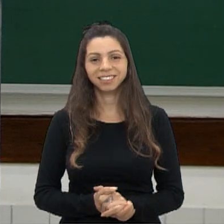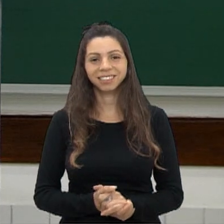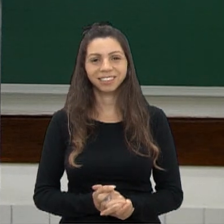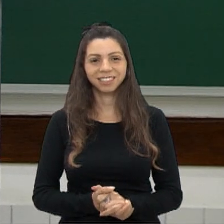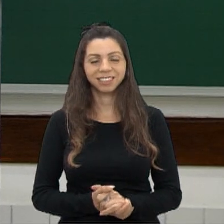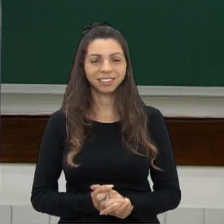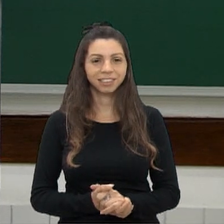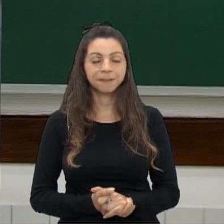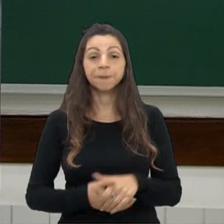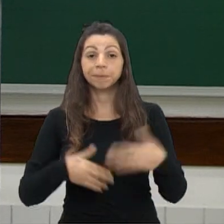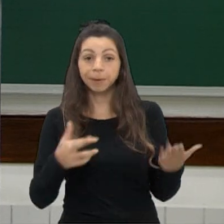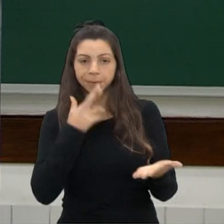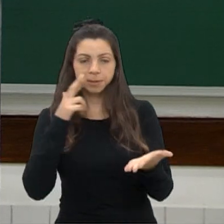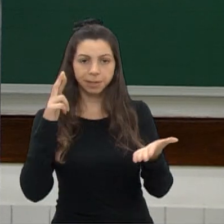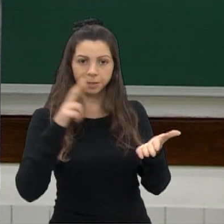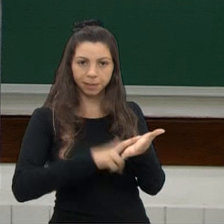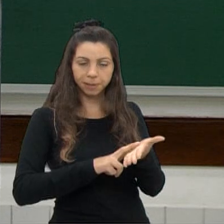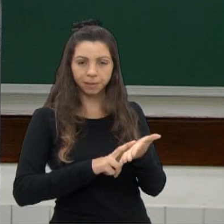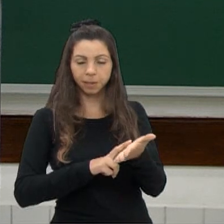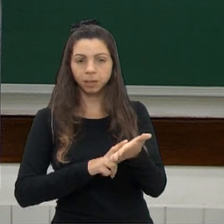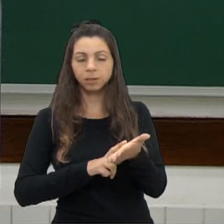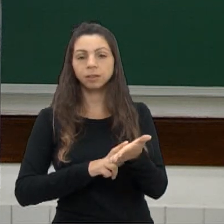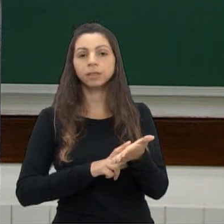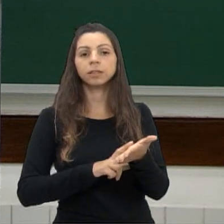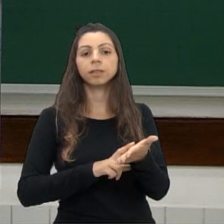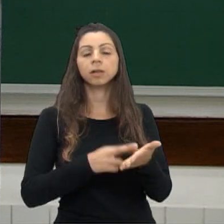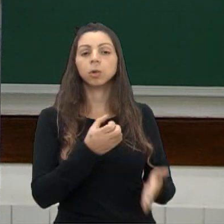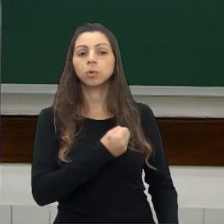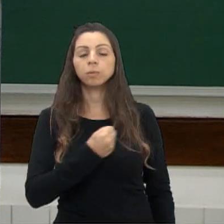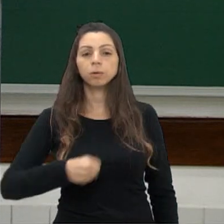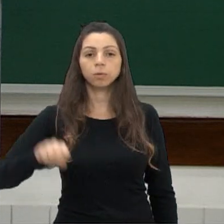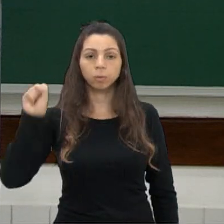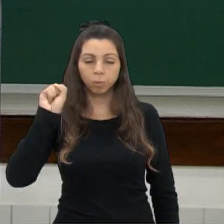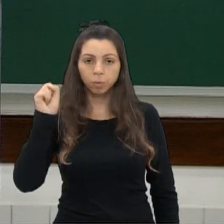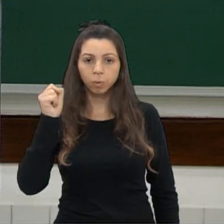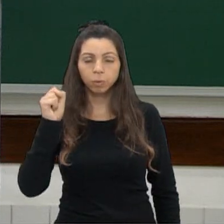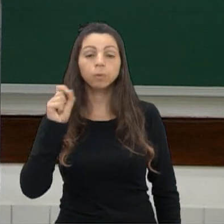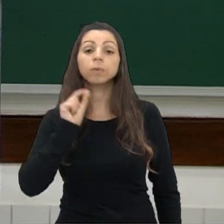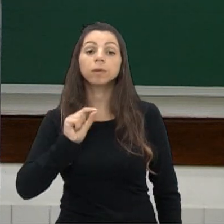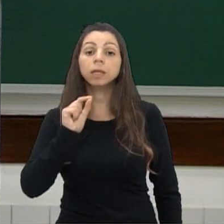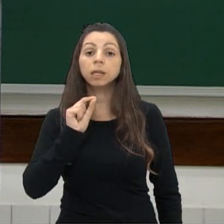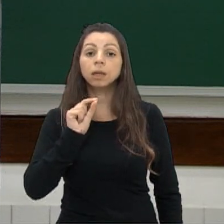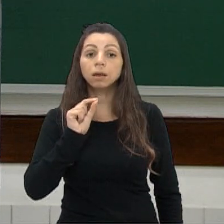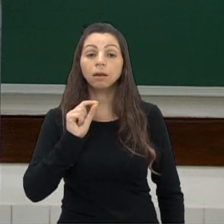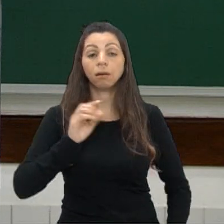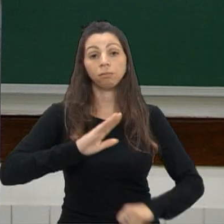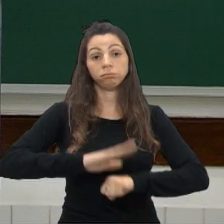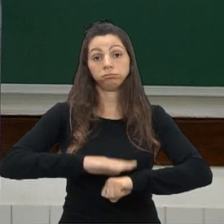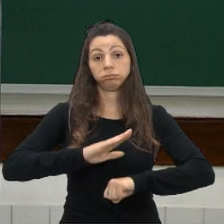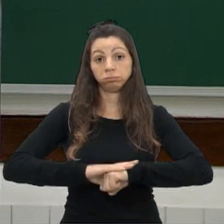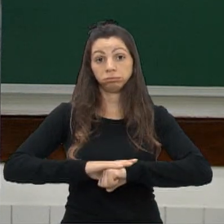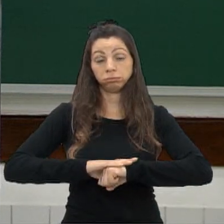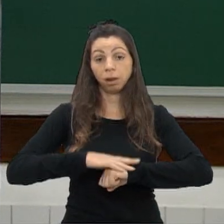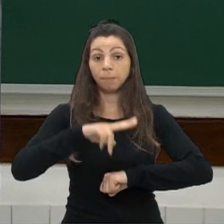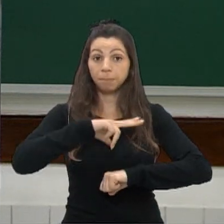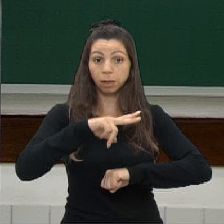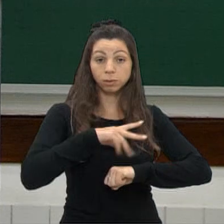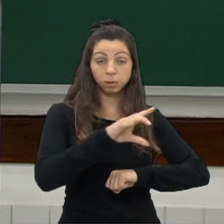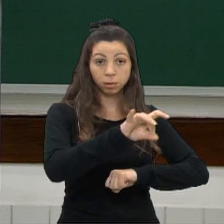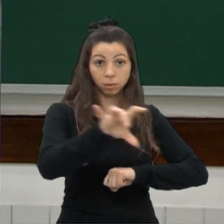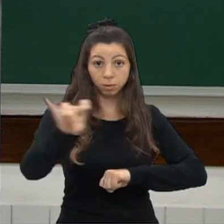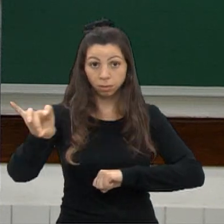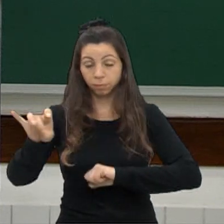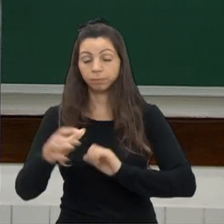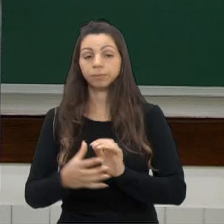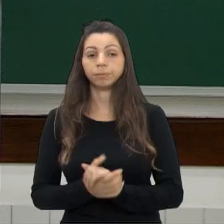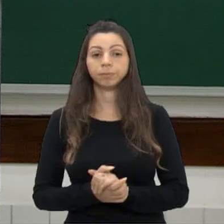Então, essa resposta da nossa número 8 é uma resposta pessoal. Eu sou otimista, eu acho que o Tavinho vai conseguir.